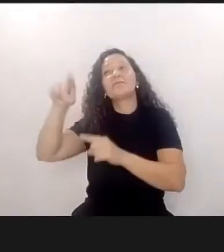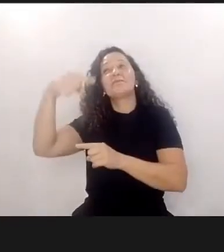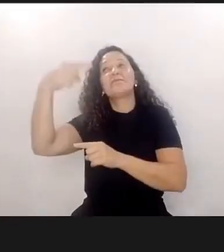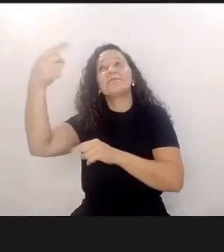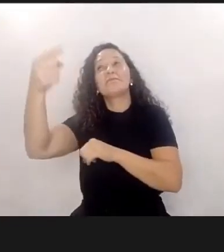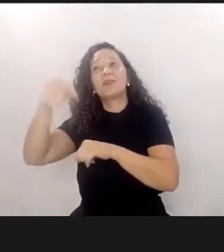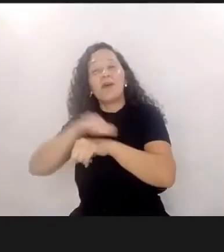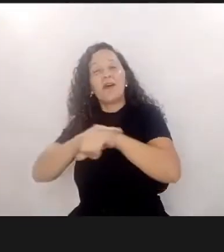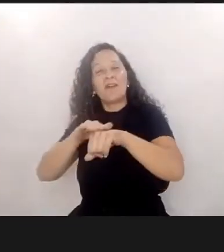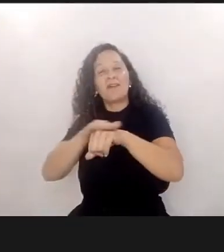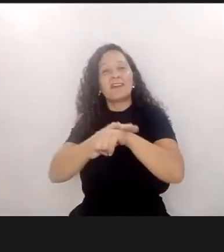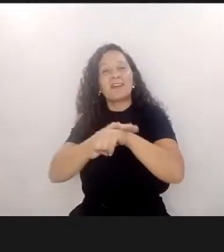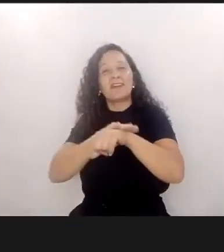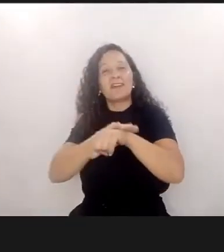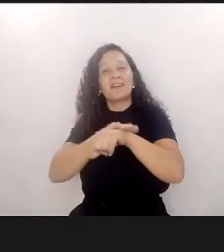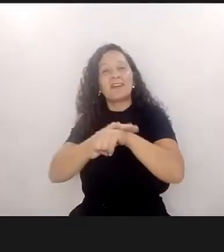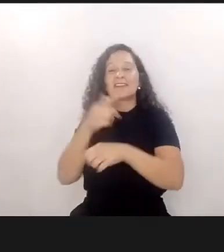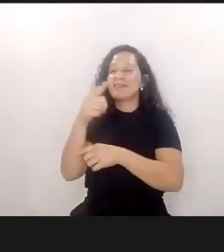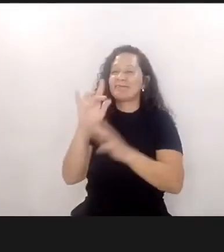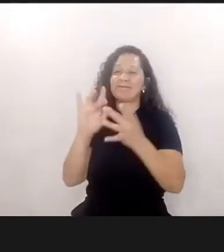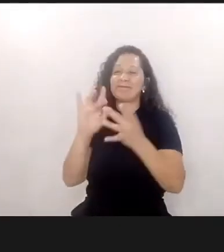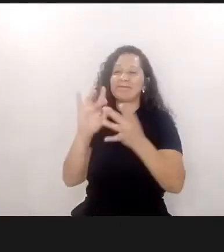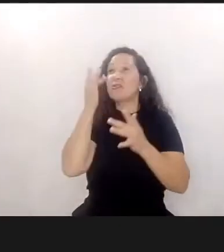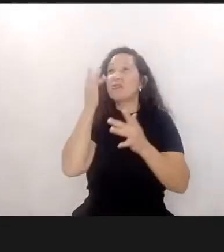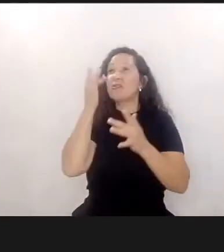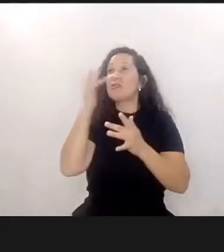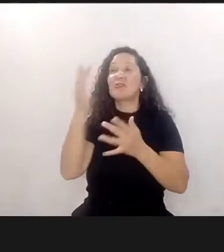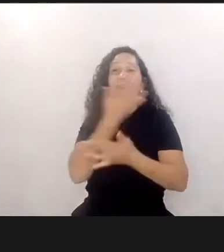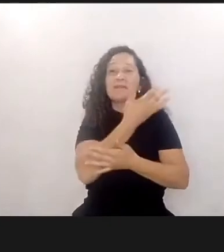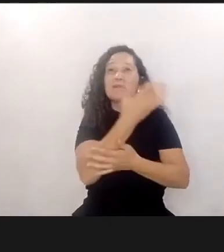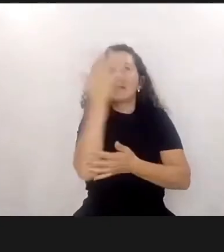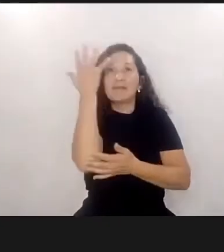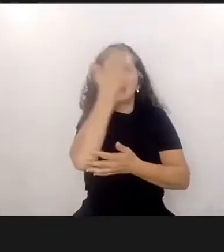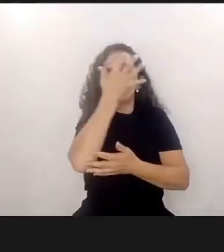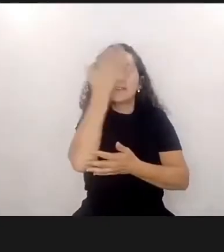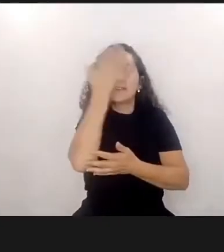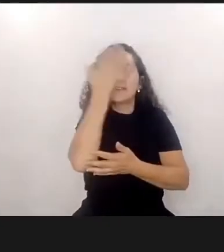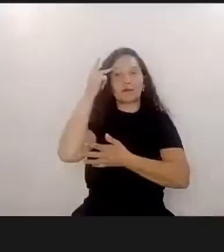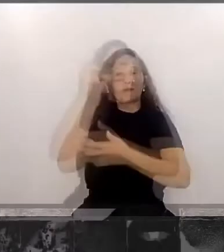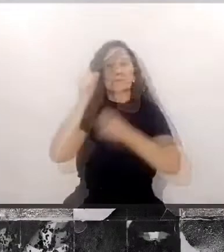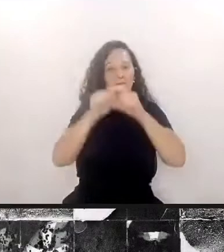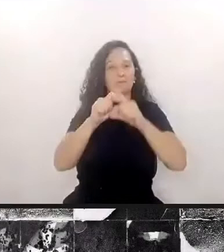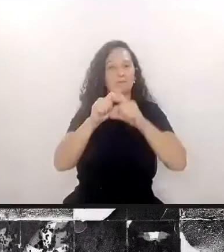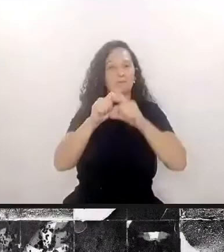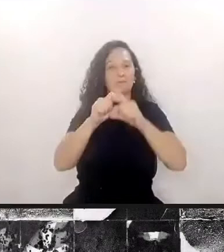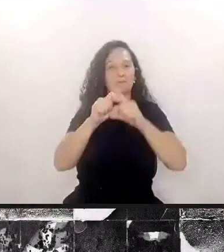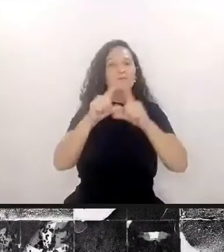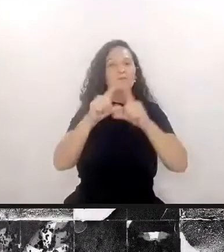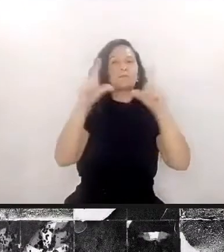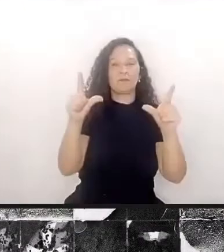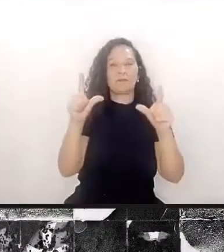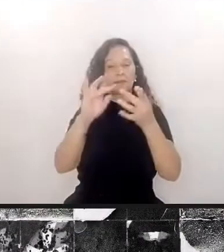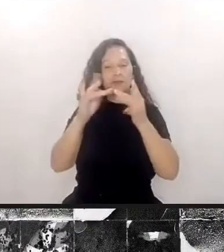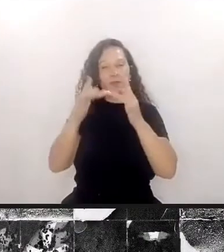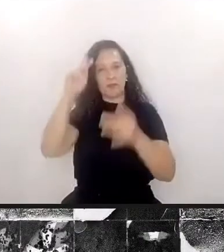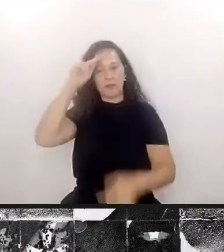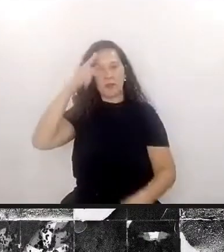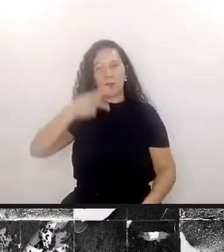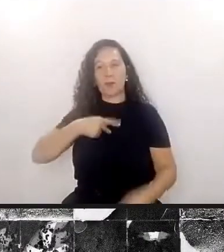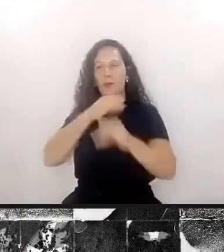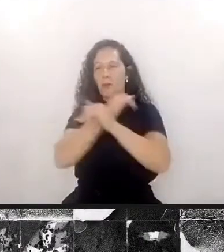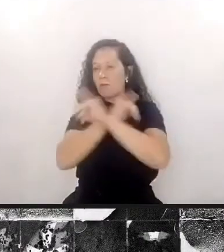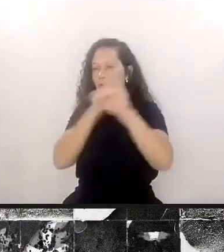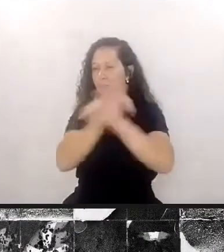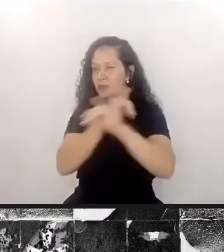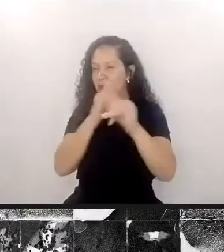para quem eu estou falando. Então, no meu último slide, eu vou deixar o meu contato com algumas informações e